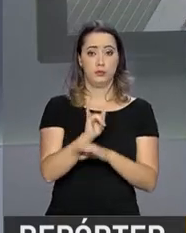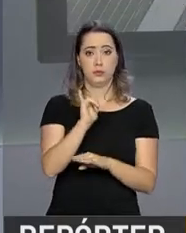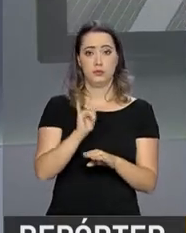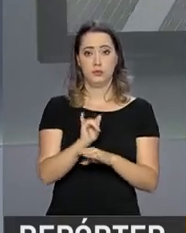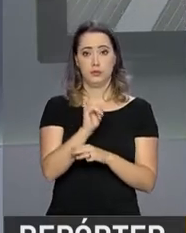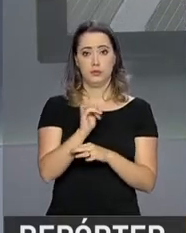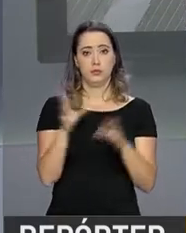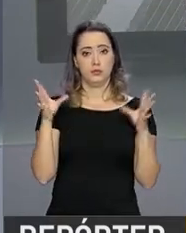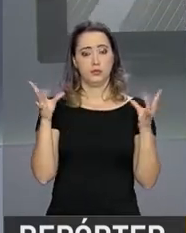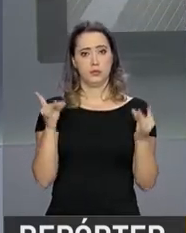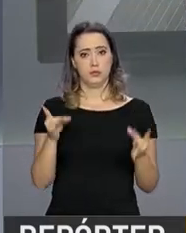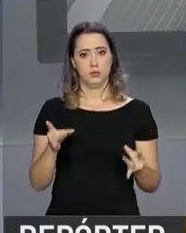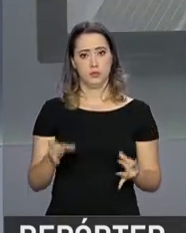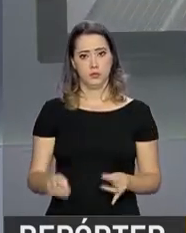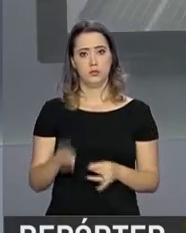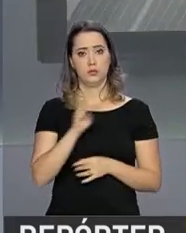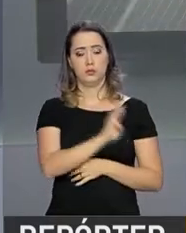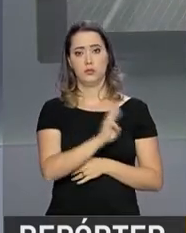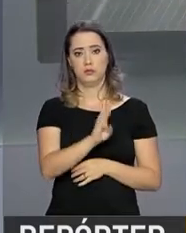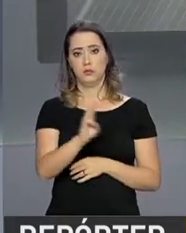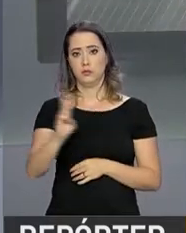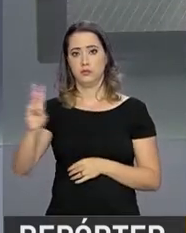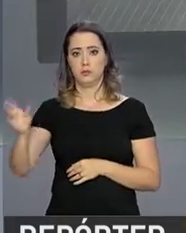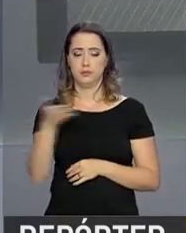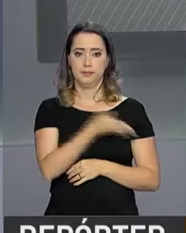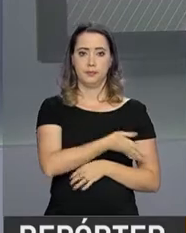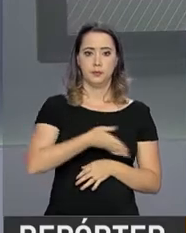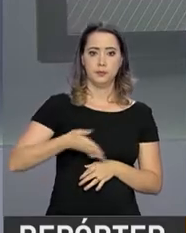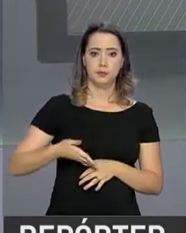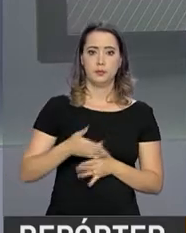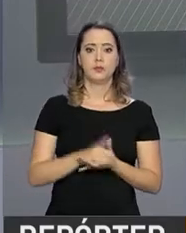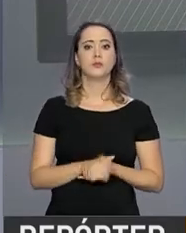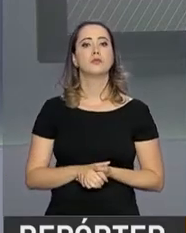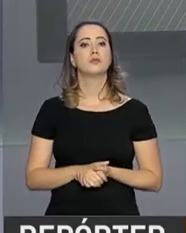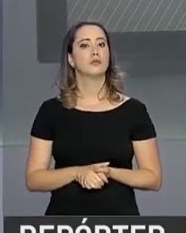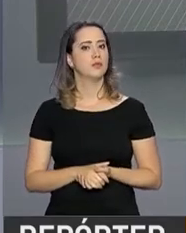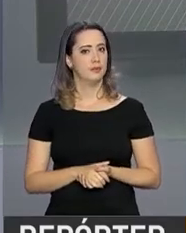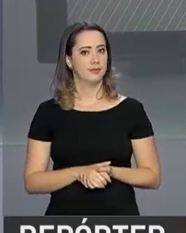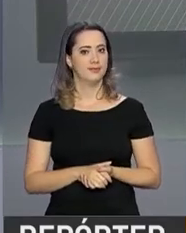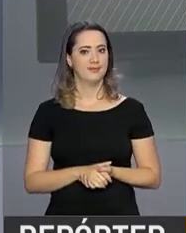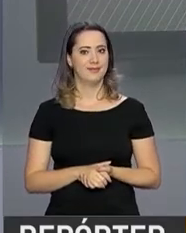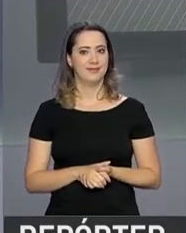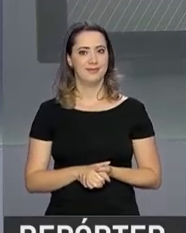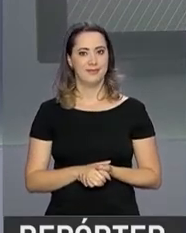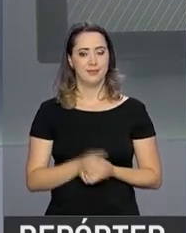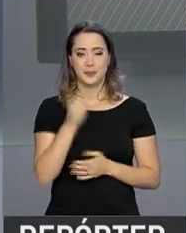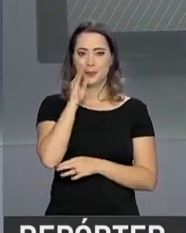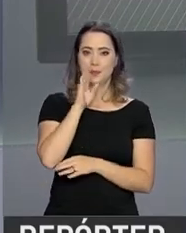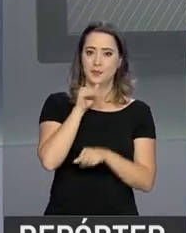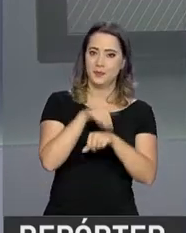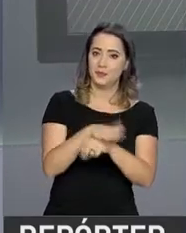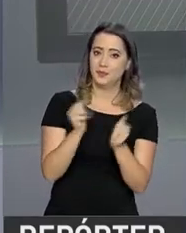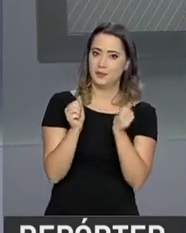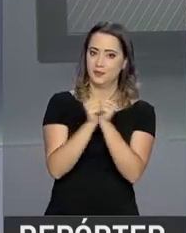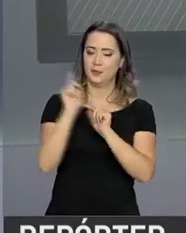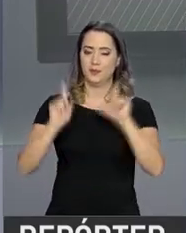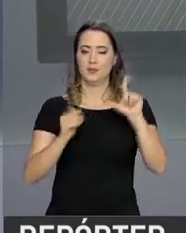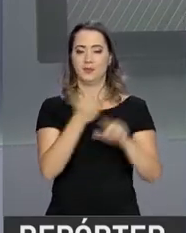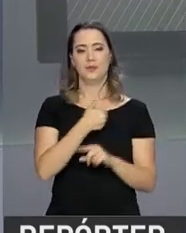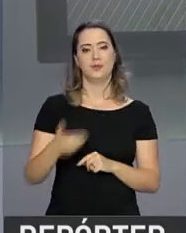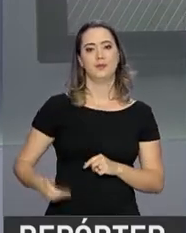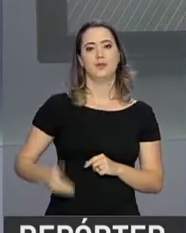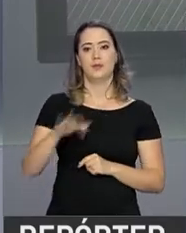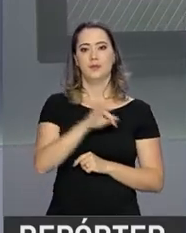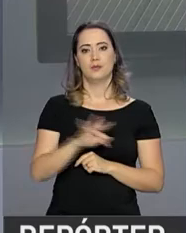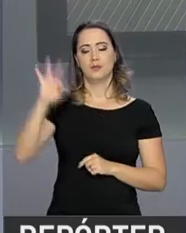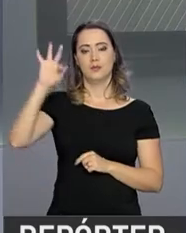rever as reportagens no YouTube e toda a nossa programação também está na página da NBR na internet. Uma boa noite para você e continue com a gente aqui